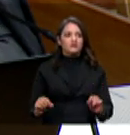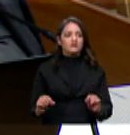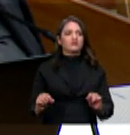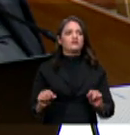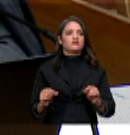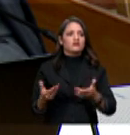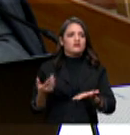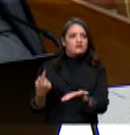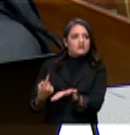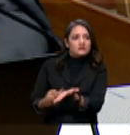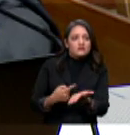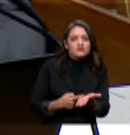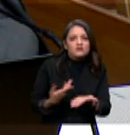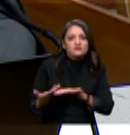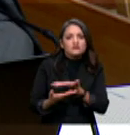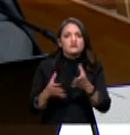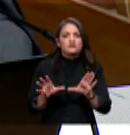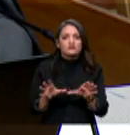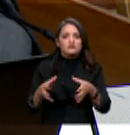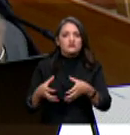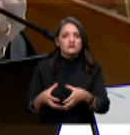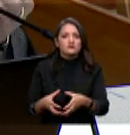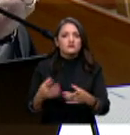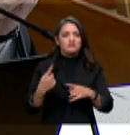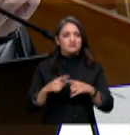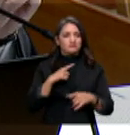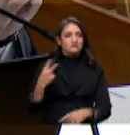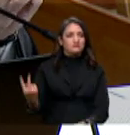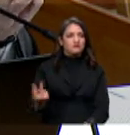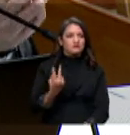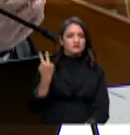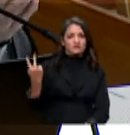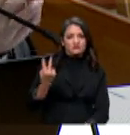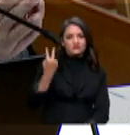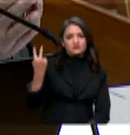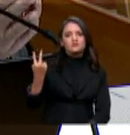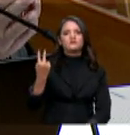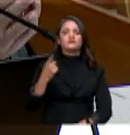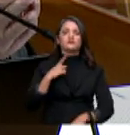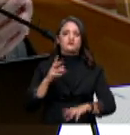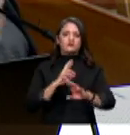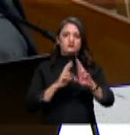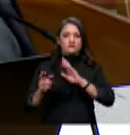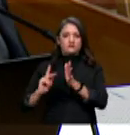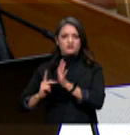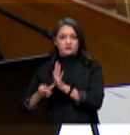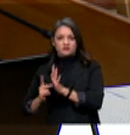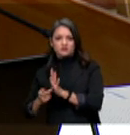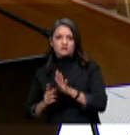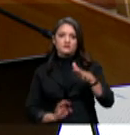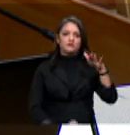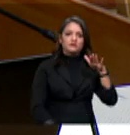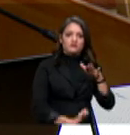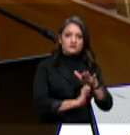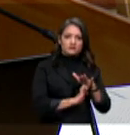negociação coletiva. Ela não só valorizou a relação Estado-sindicato de um lado,